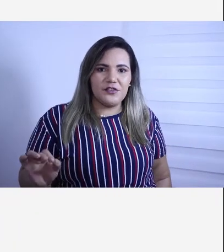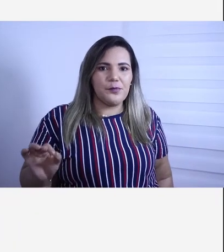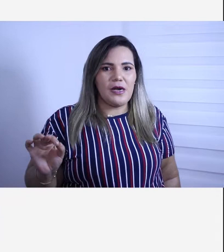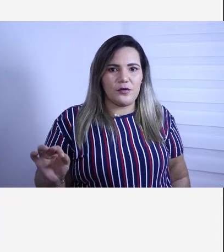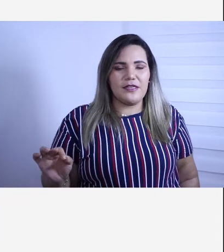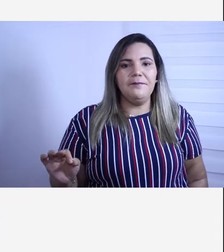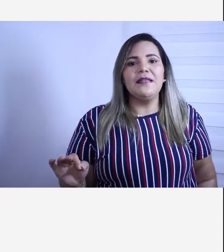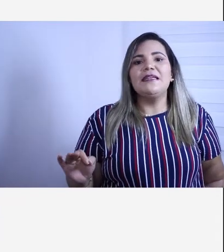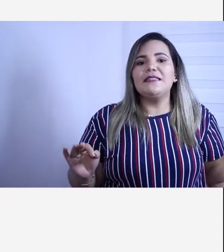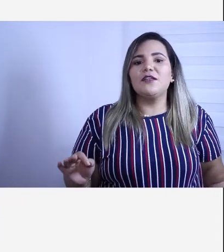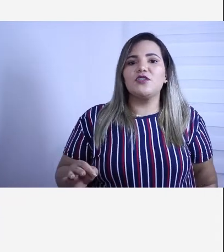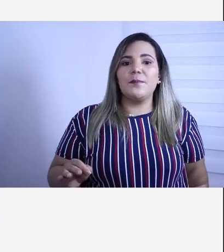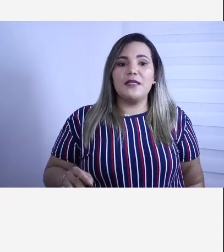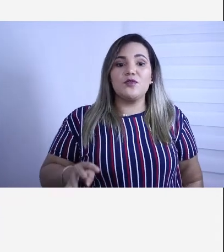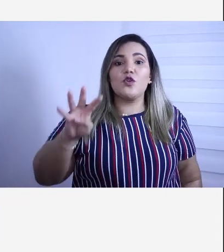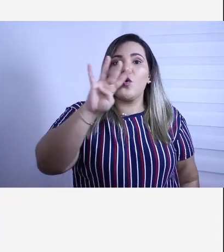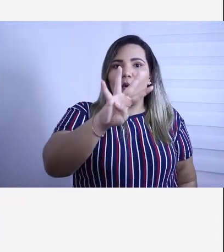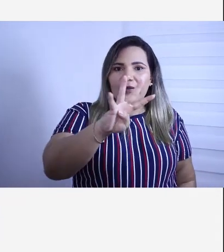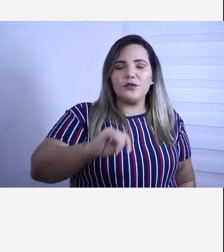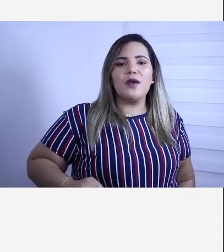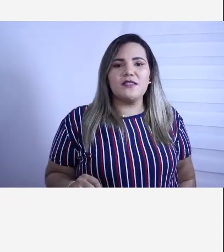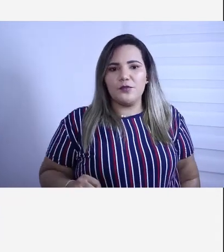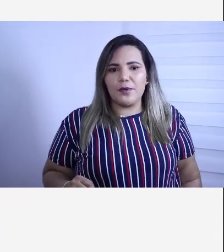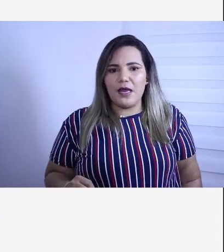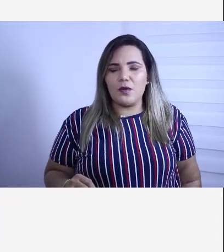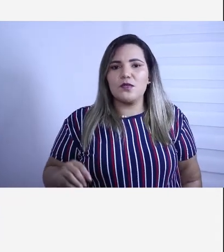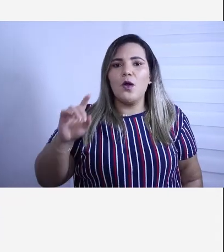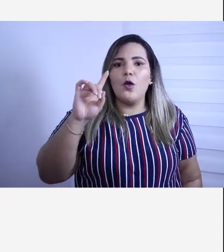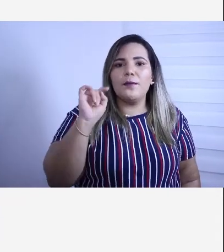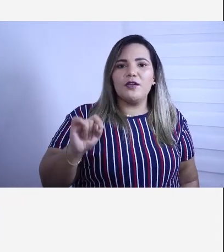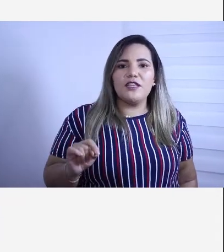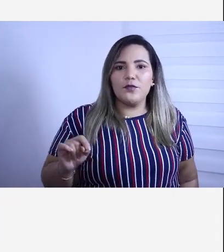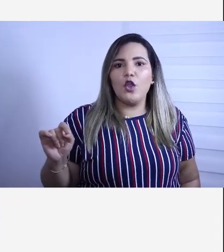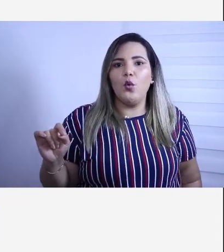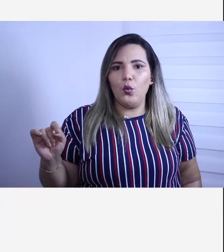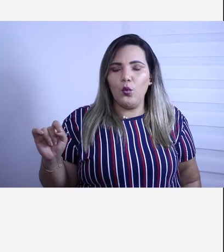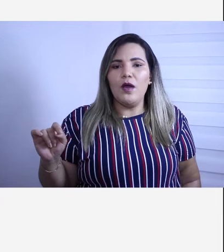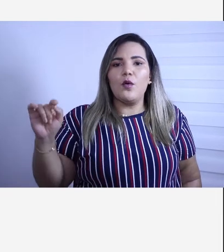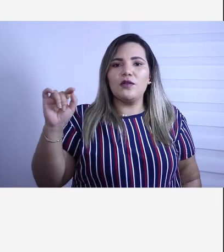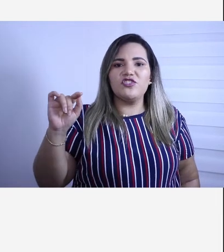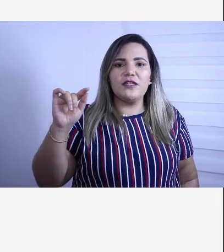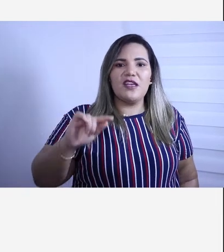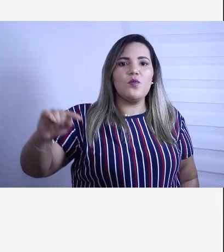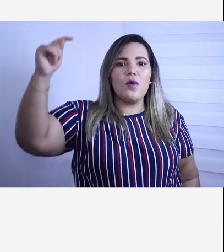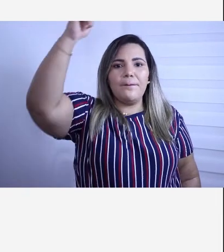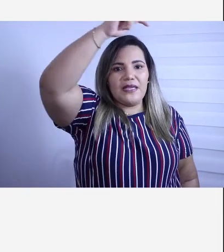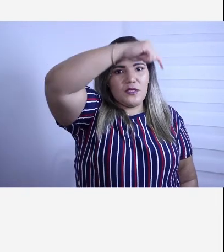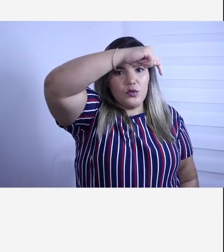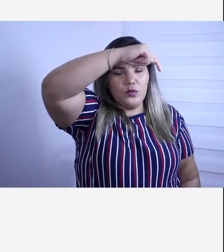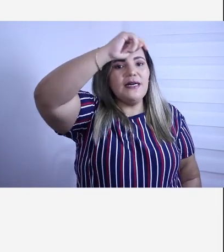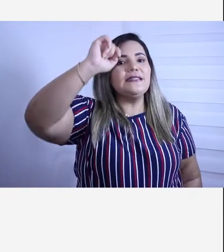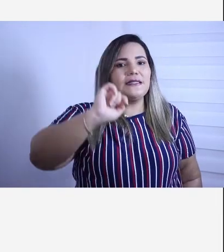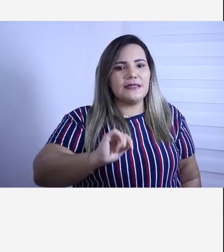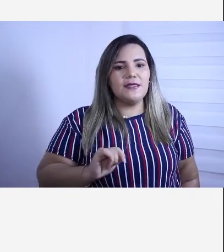sobre os relative pronouns né então nós aprendemos quatro relativo para nãos o primeiro deles foi whoo quando a gente tem